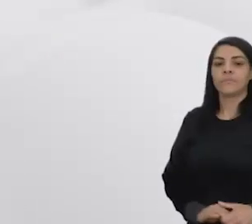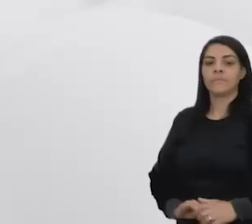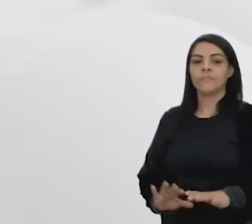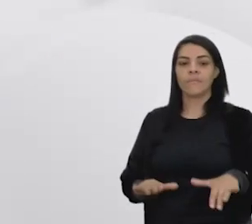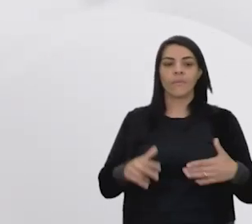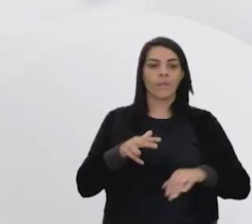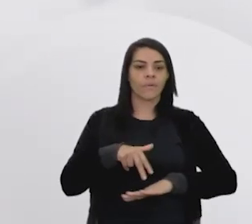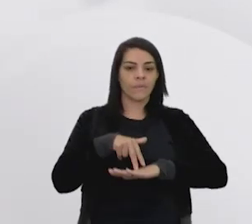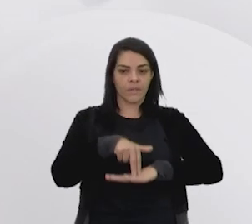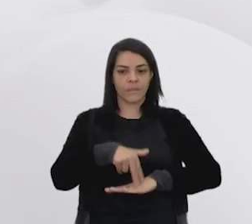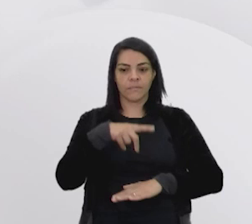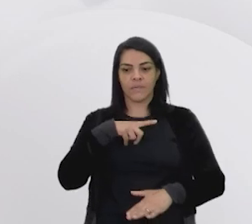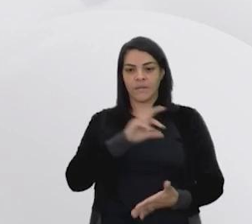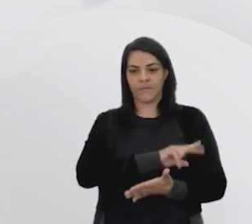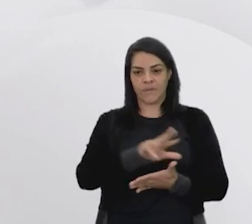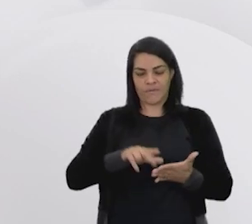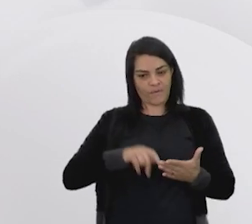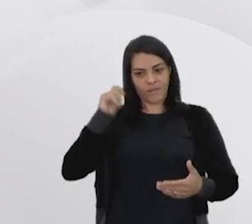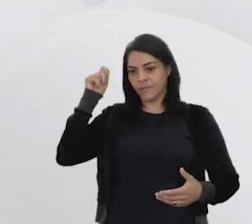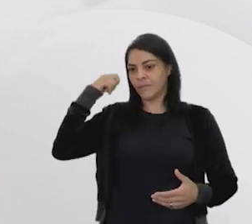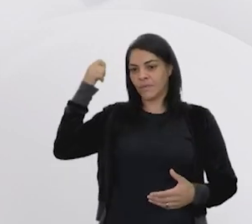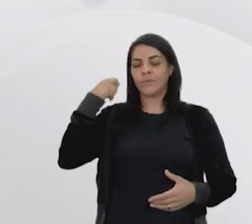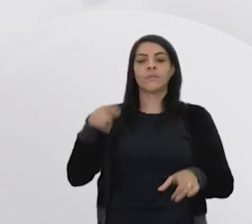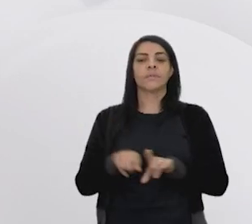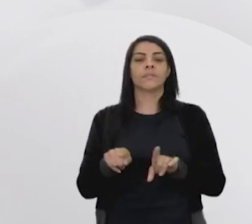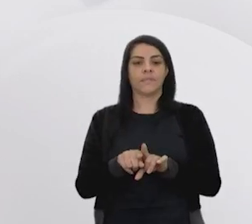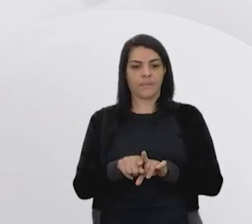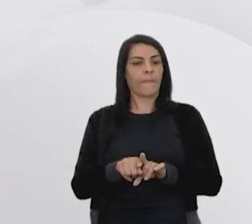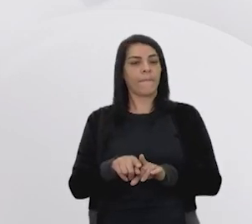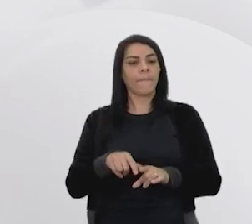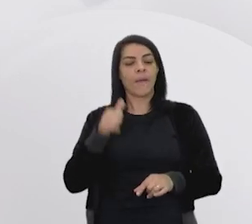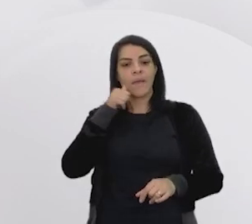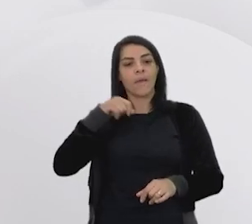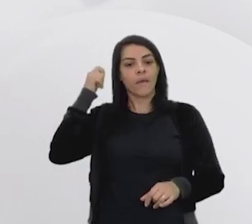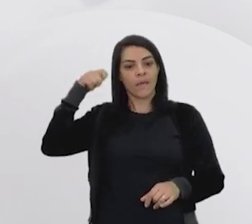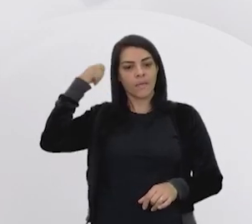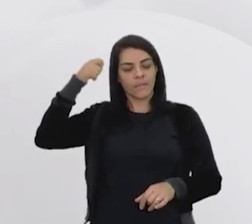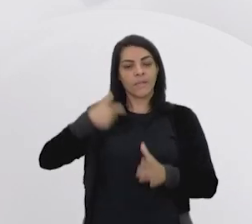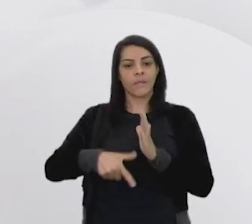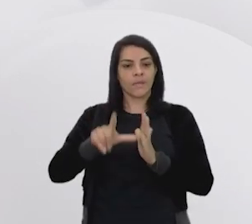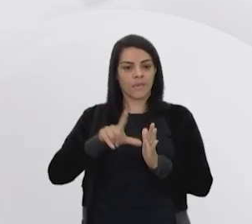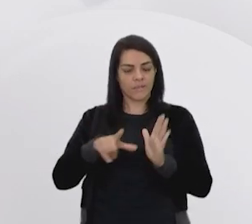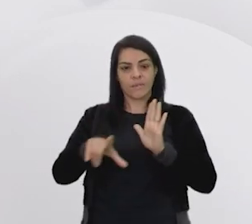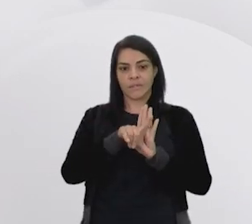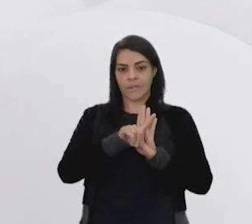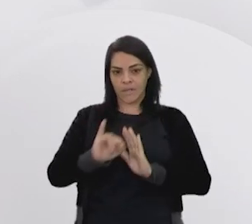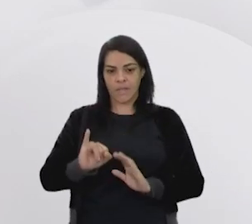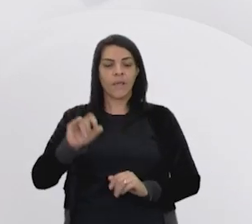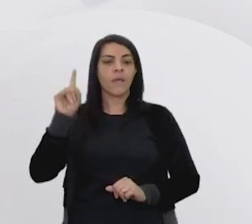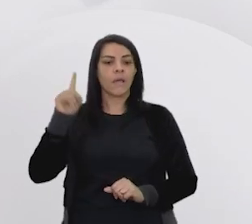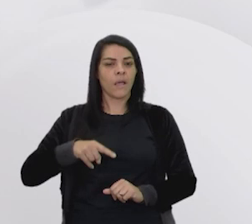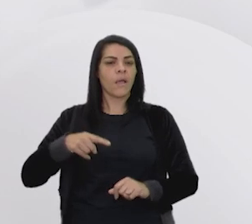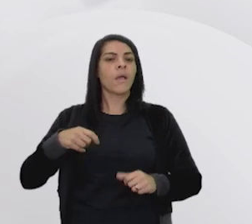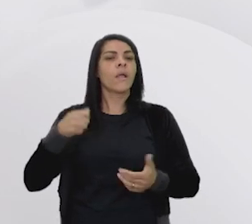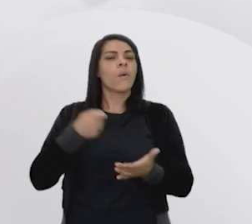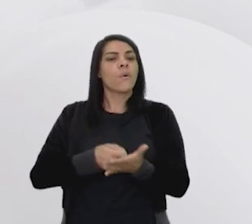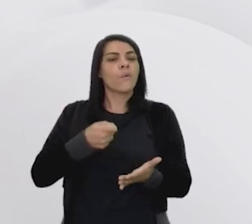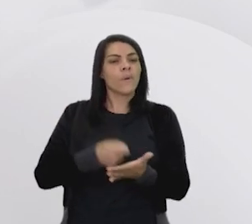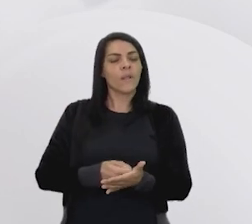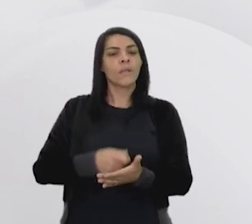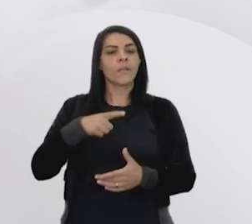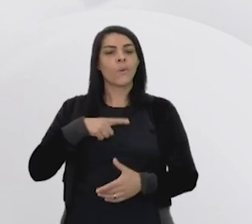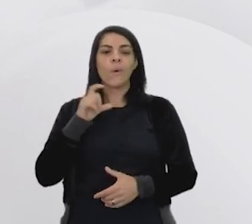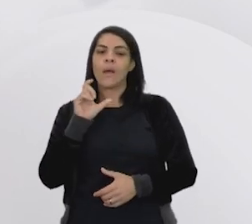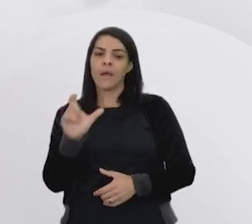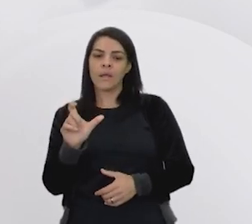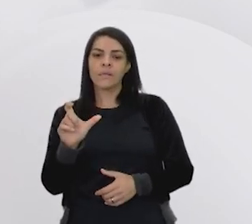protagonista vários atores, várias atrizes, que antes da regulamentação eram obrigados a tirar uma